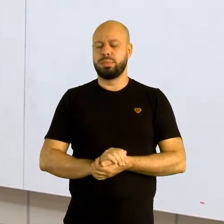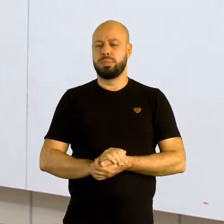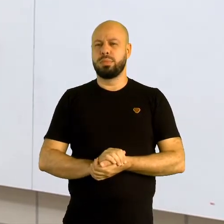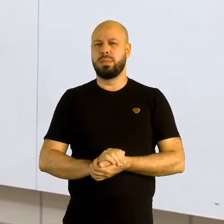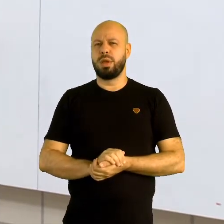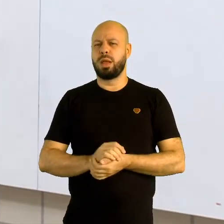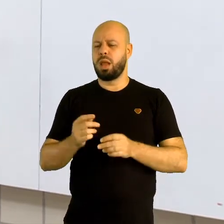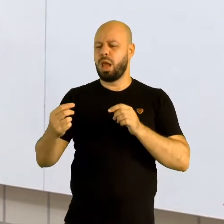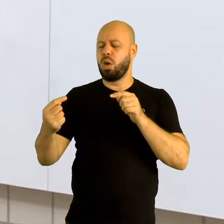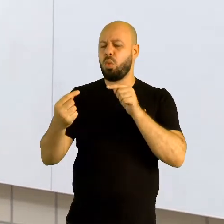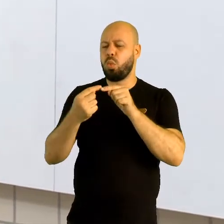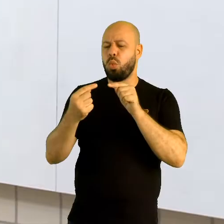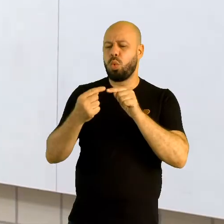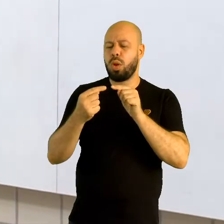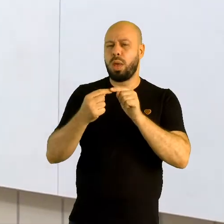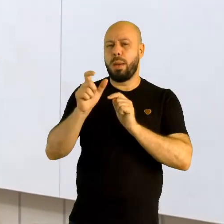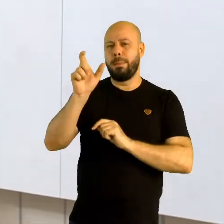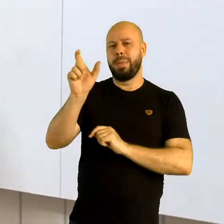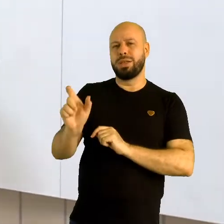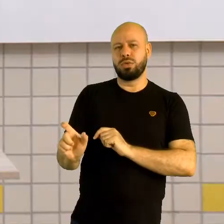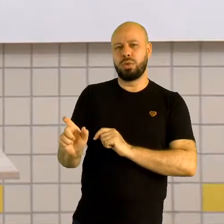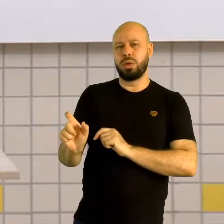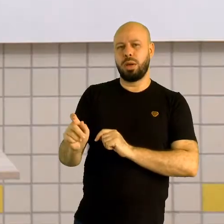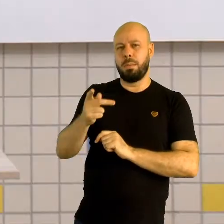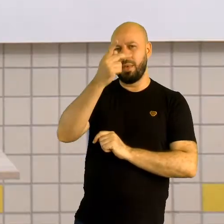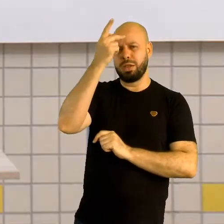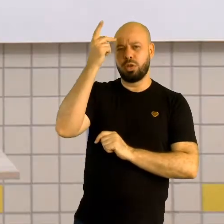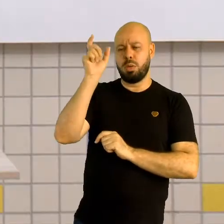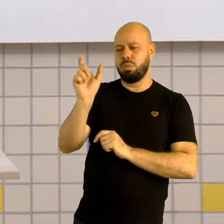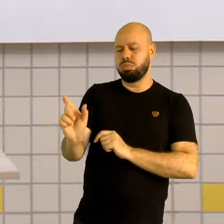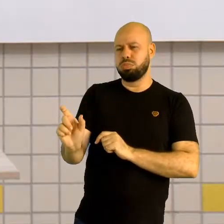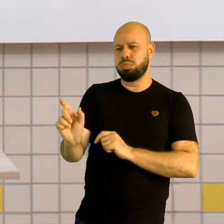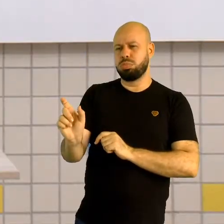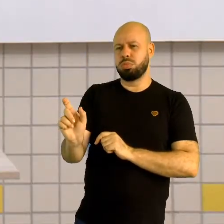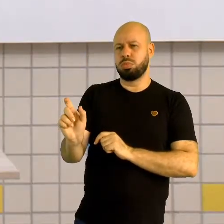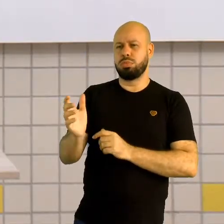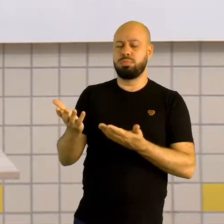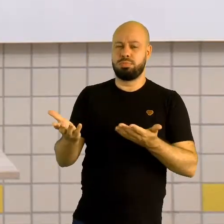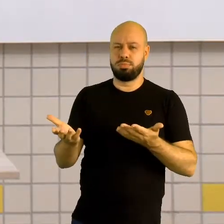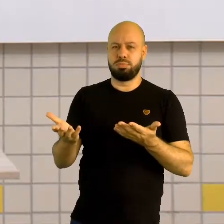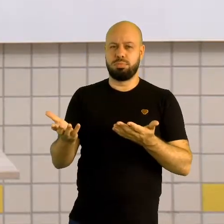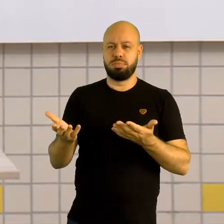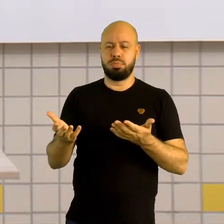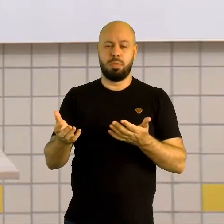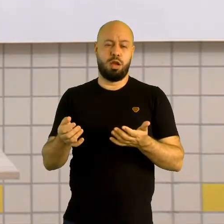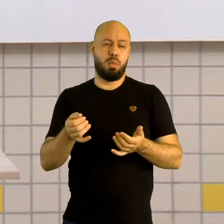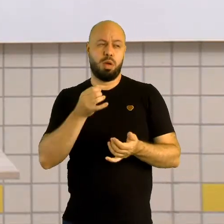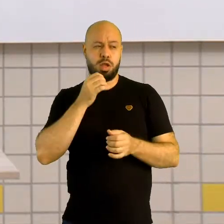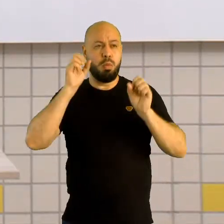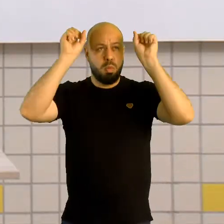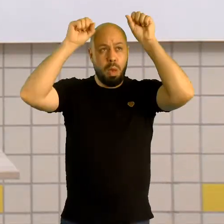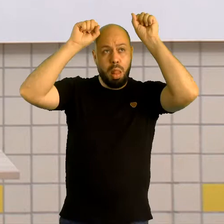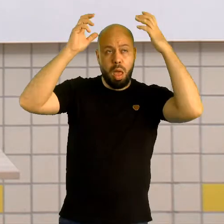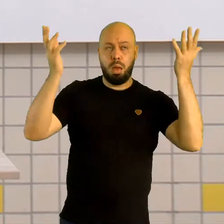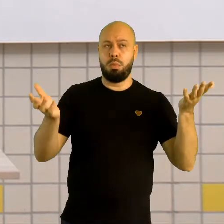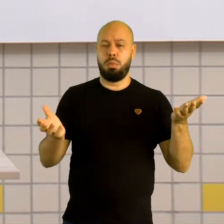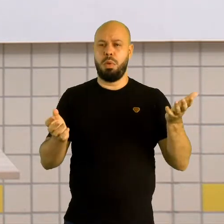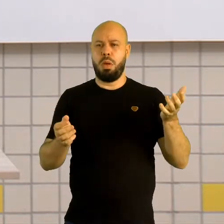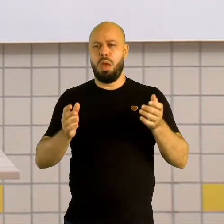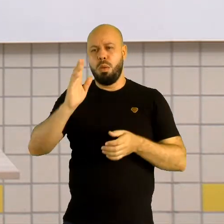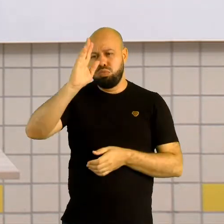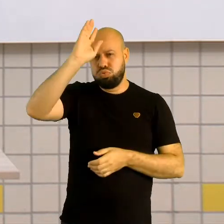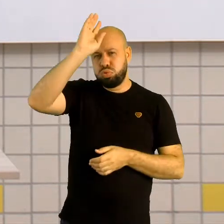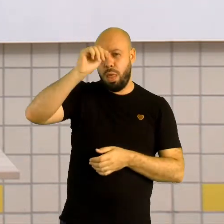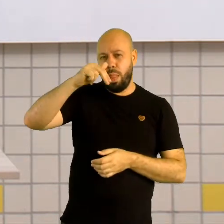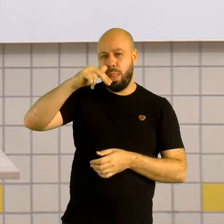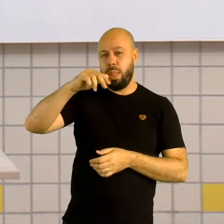tem relação com pessoas. Xuxa, Pelé, Neymar,